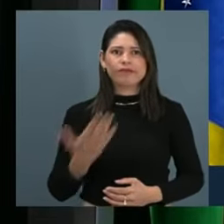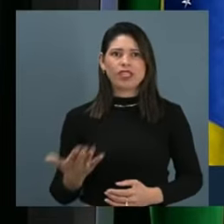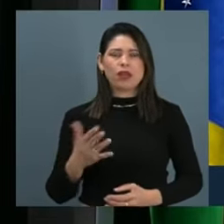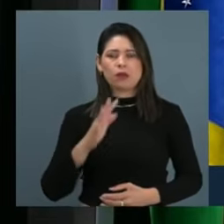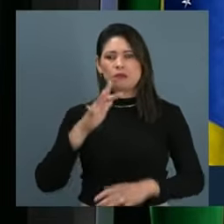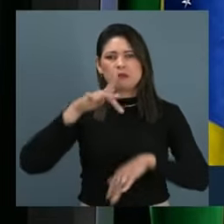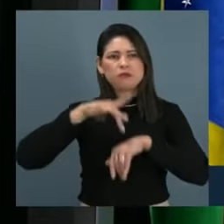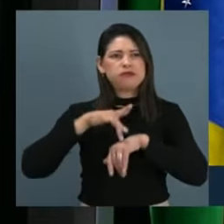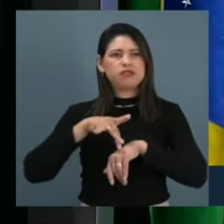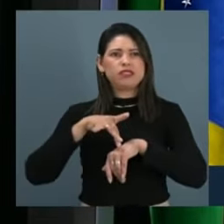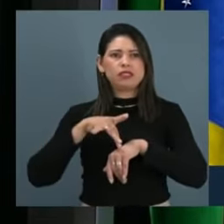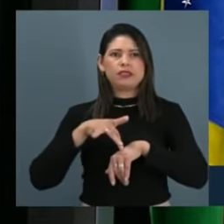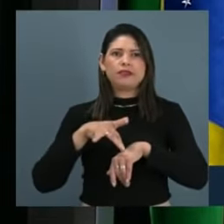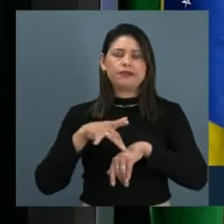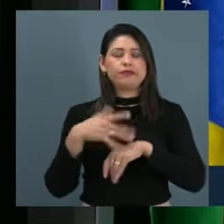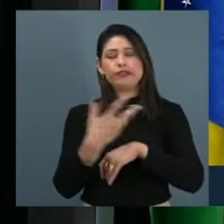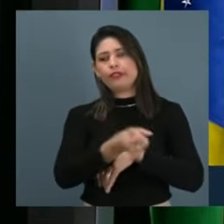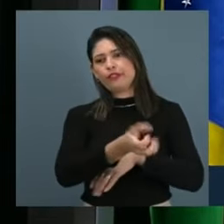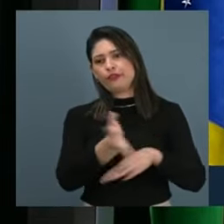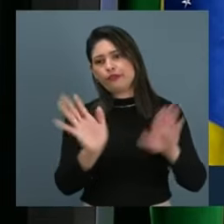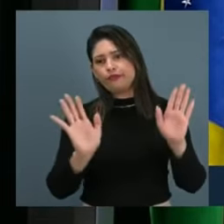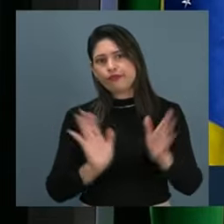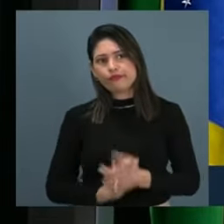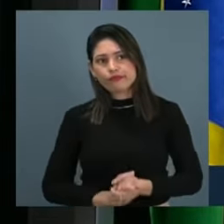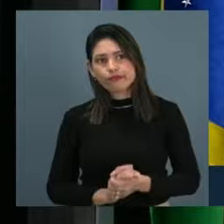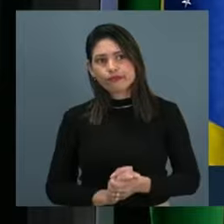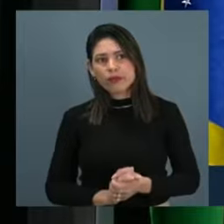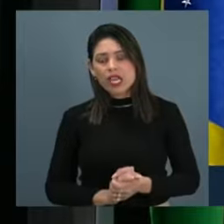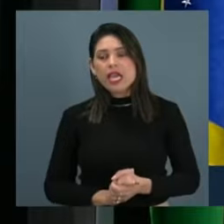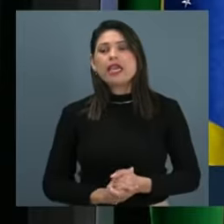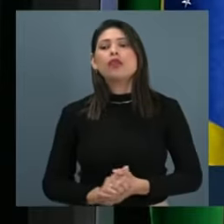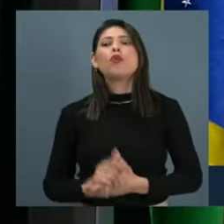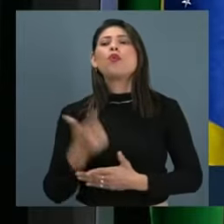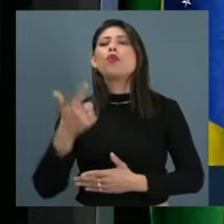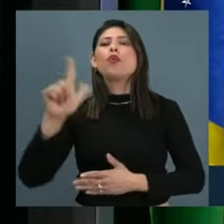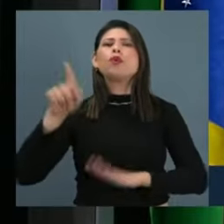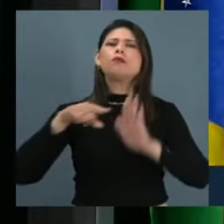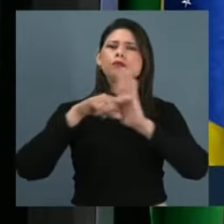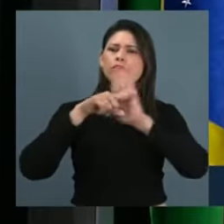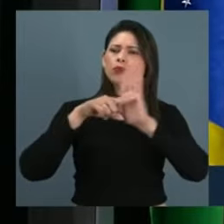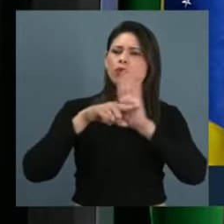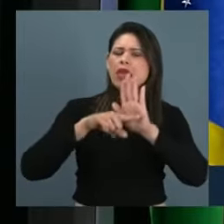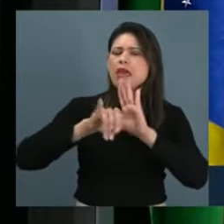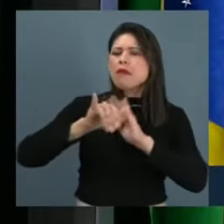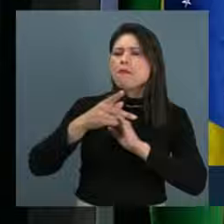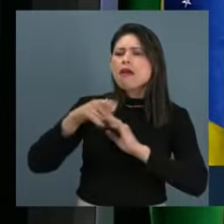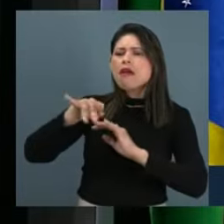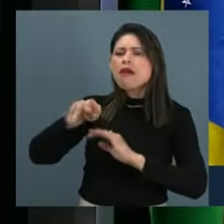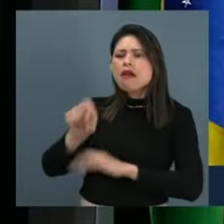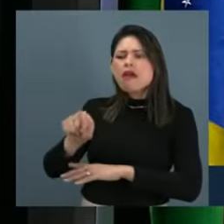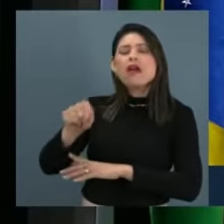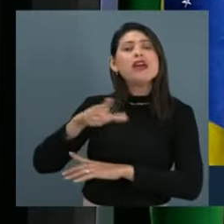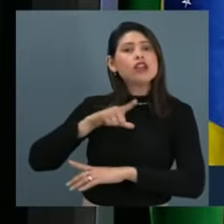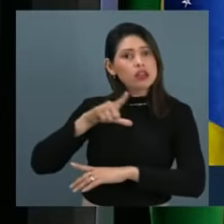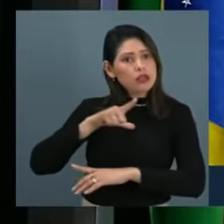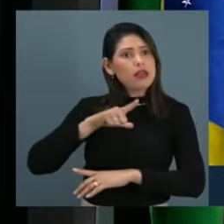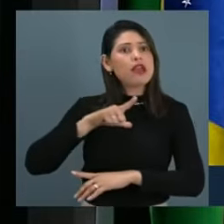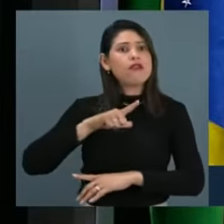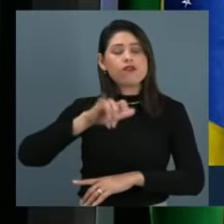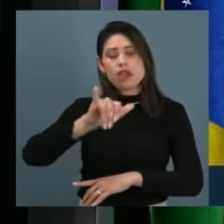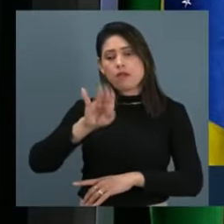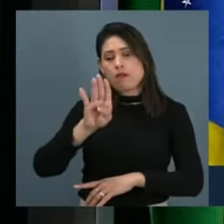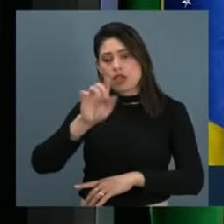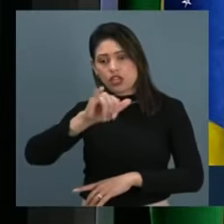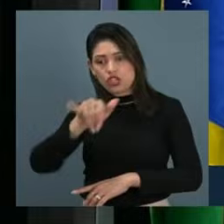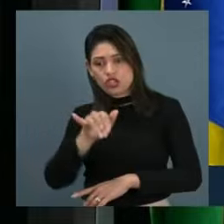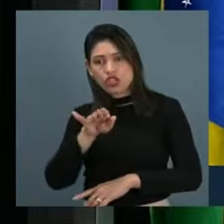Foi revogado. De acordo com os estudos publicados pelo IPEA, com dados fornecidos pelo IBGE